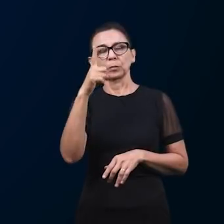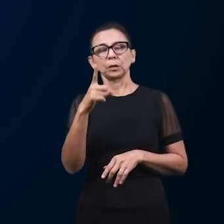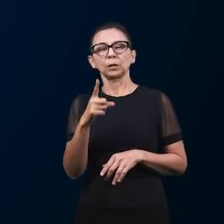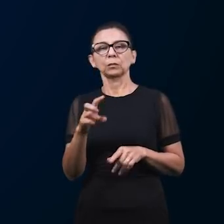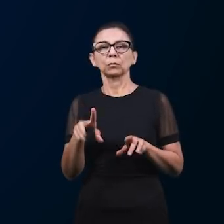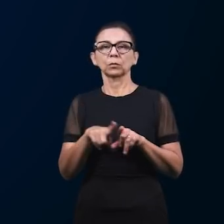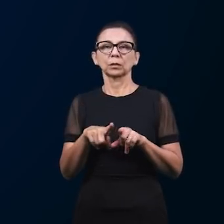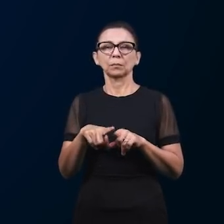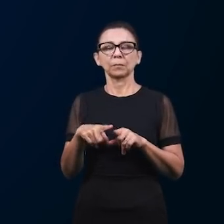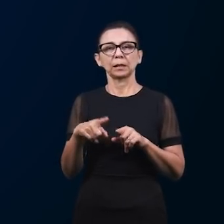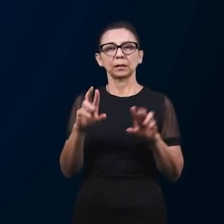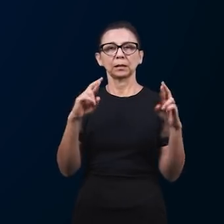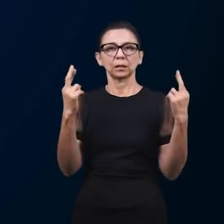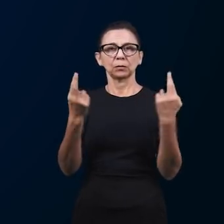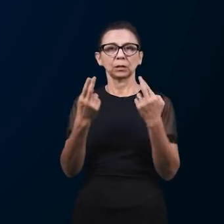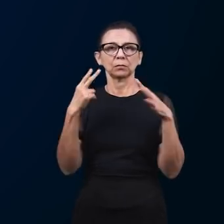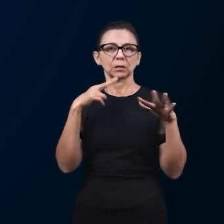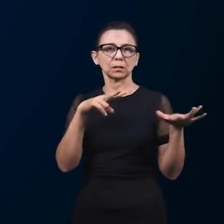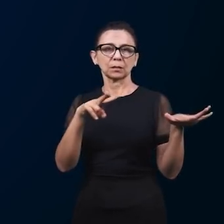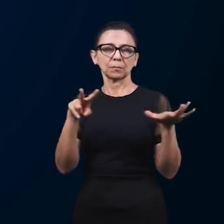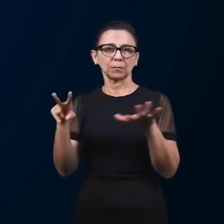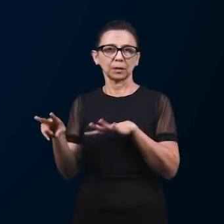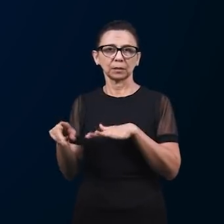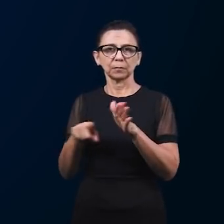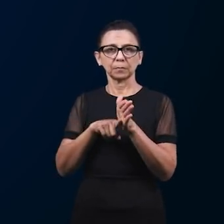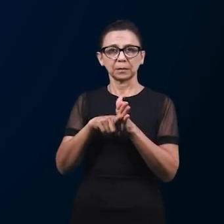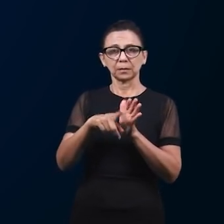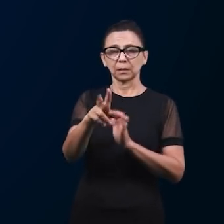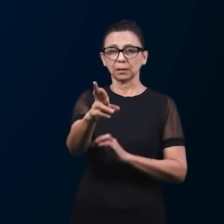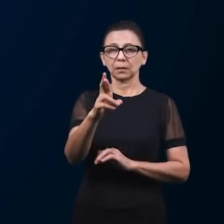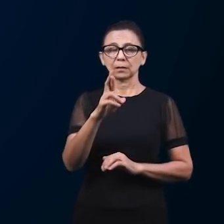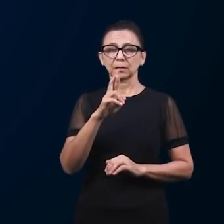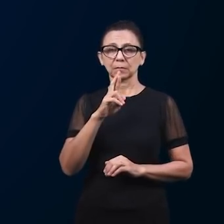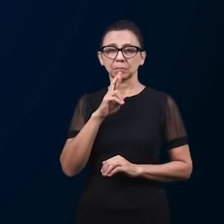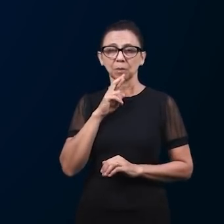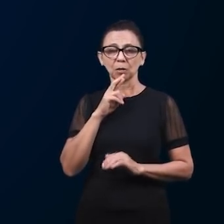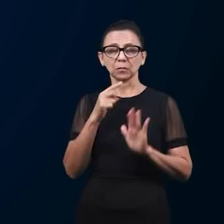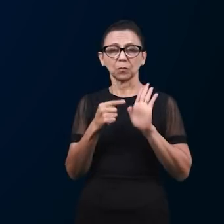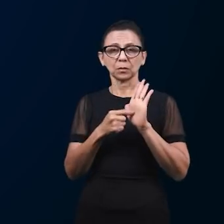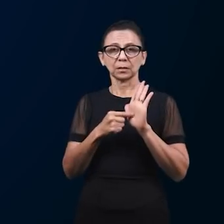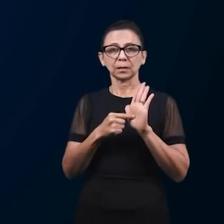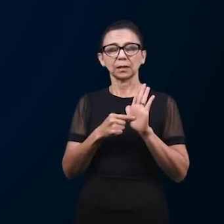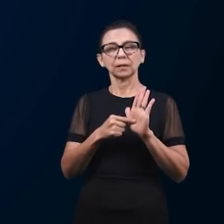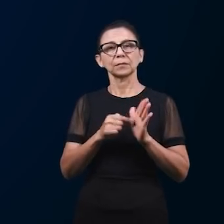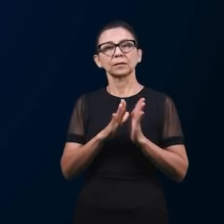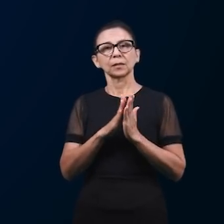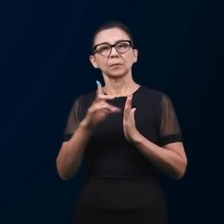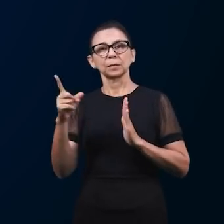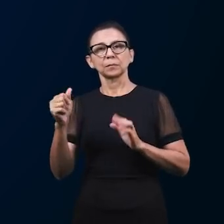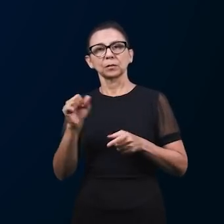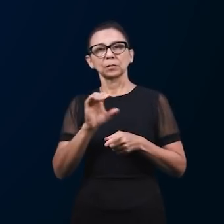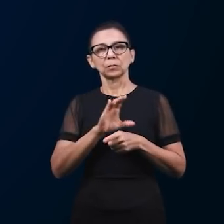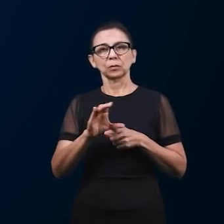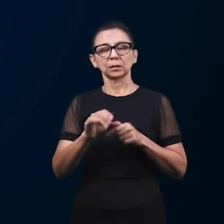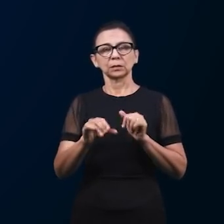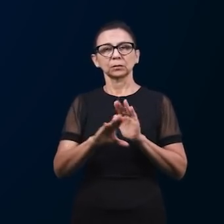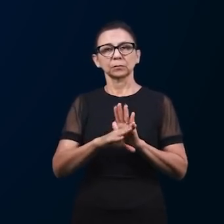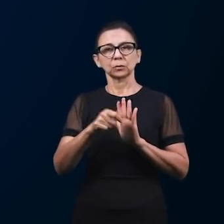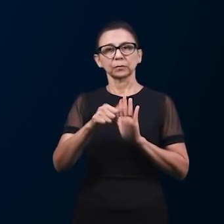quanto nessas reuniões de busca das respostas, é aquilo que está escrito na palavra, em 1